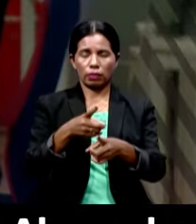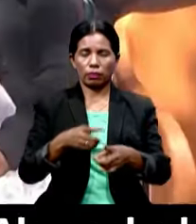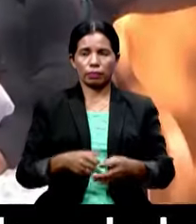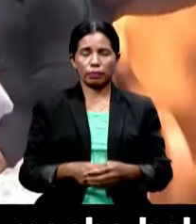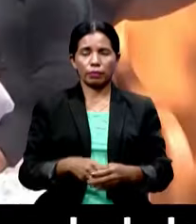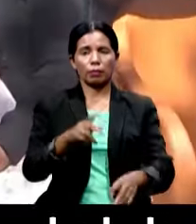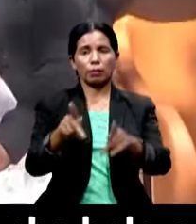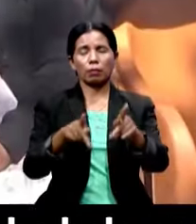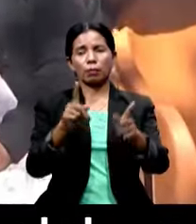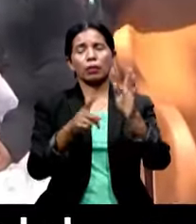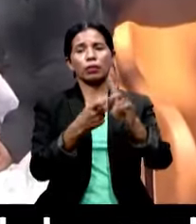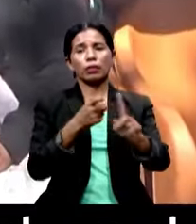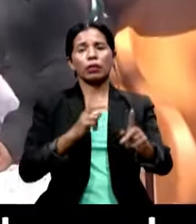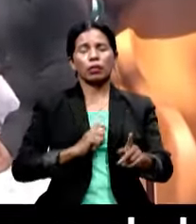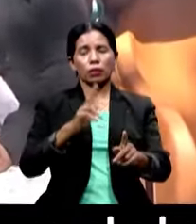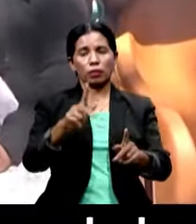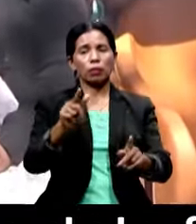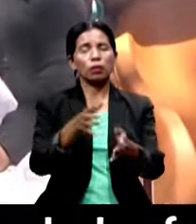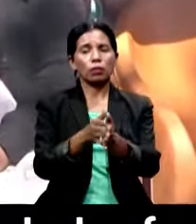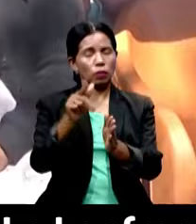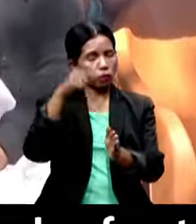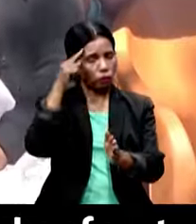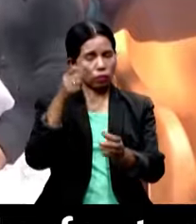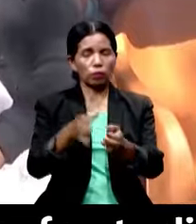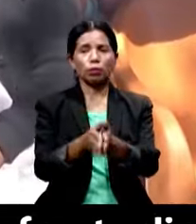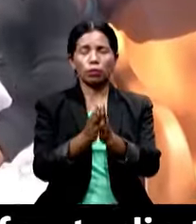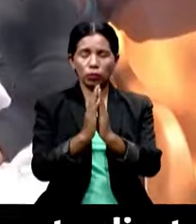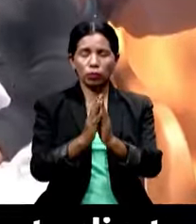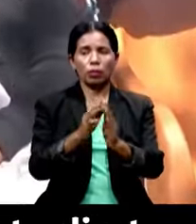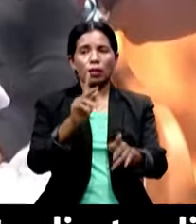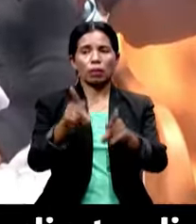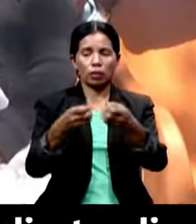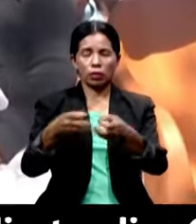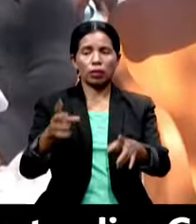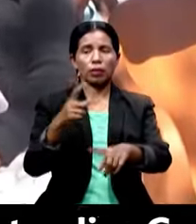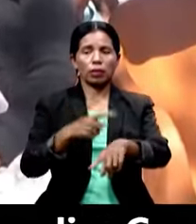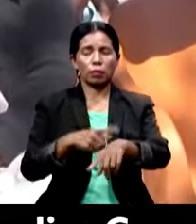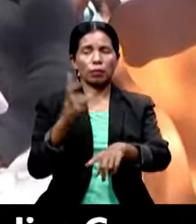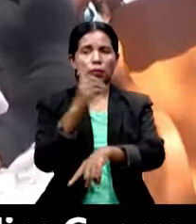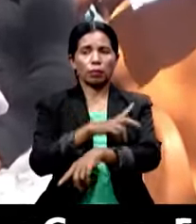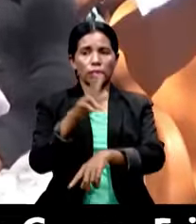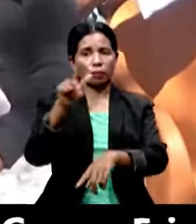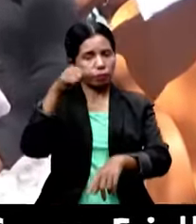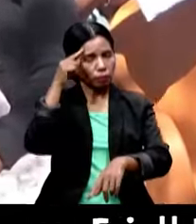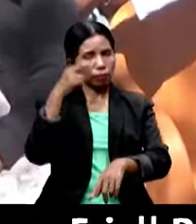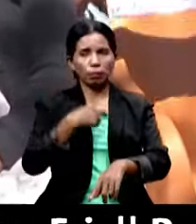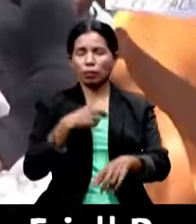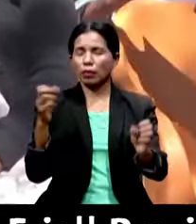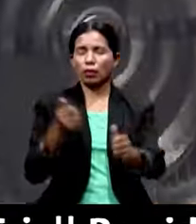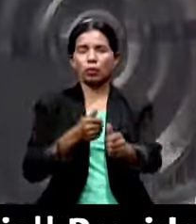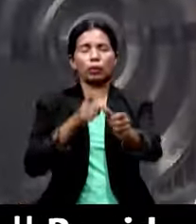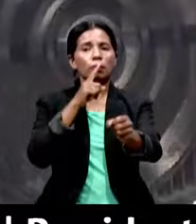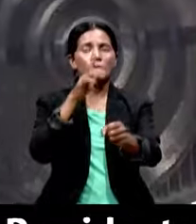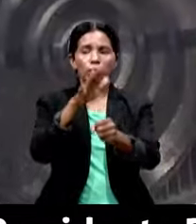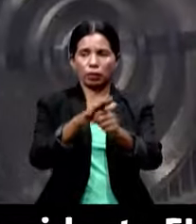Comunidade a tua questão, né? Tama governo rasik exige comunidade a tua mamu faten refere e a tempo lo ontolo nilaran, mas o governo rasik mos la cumpri promessa